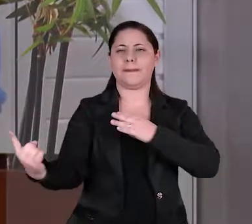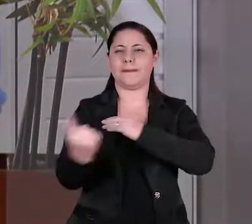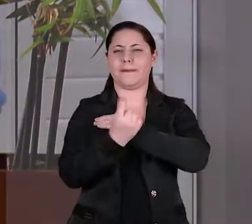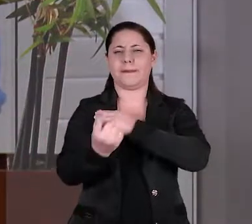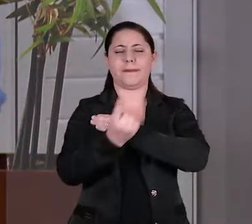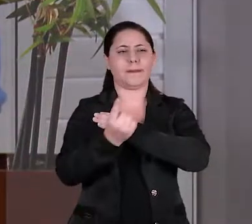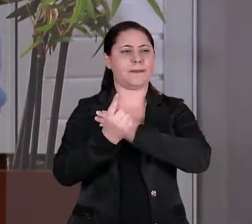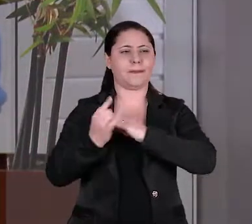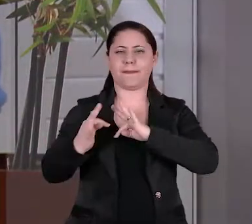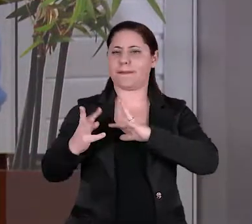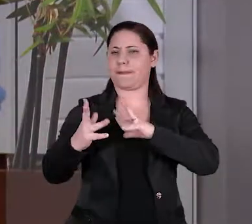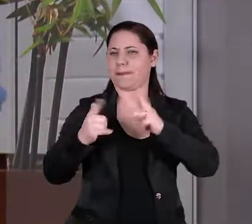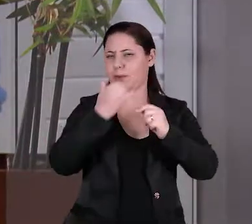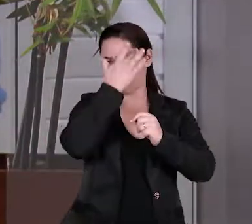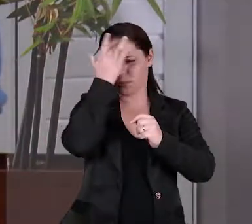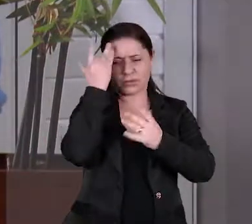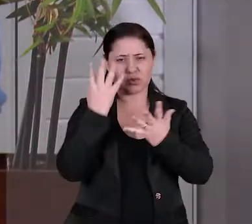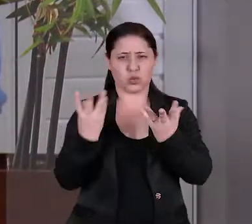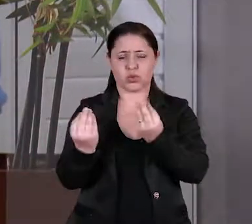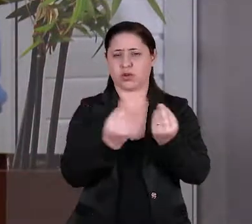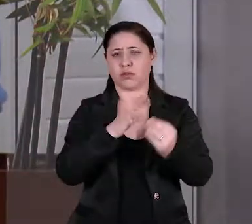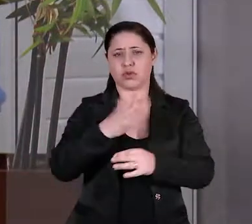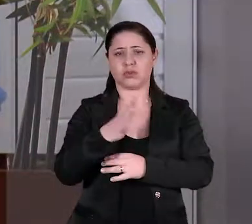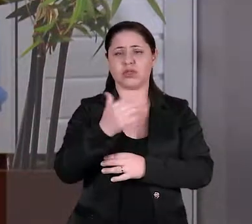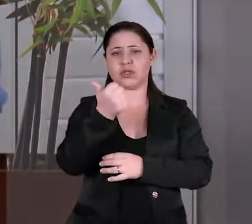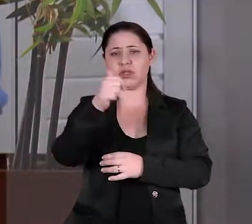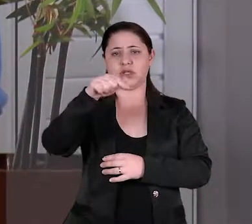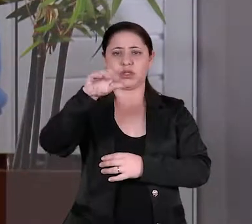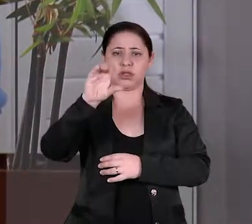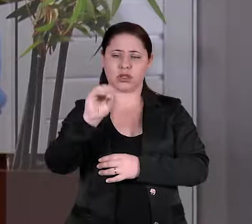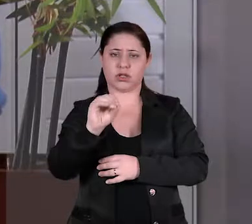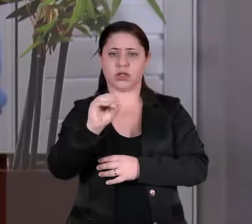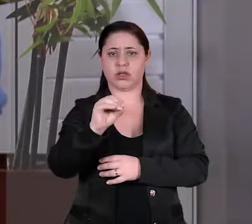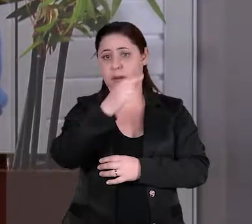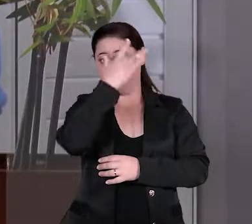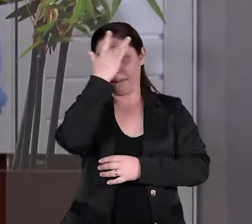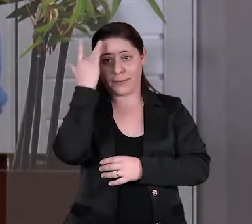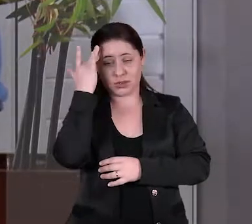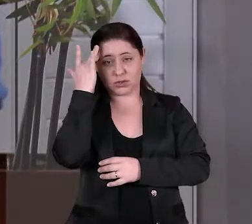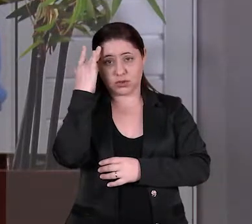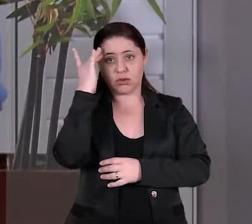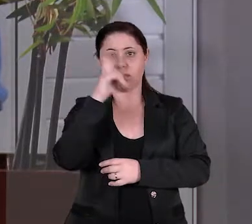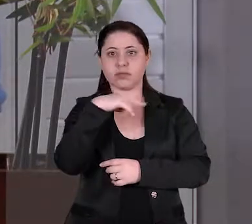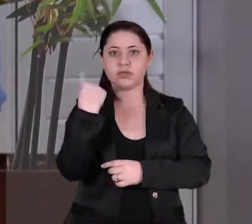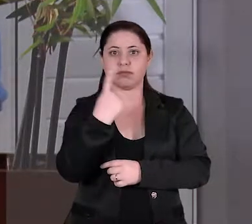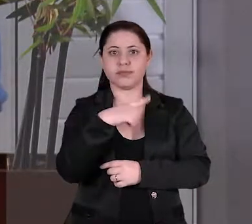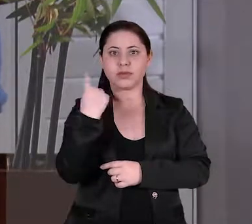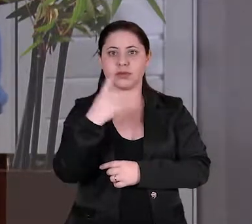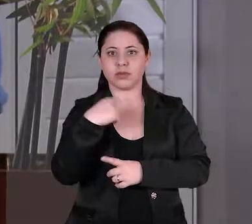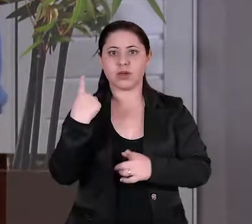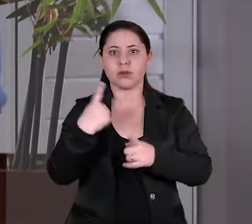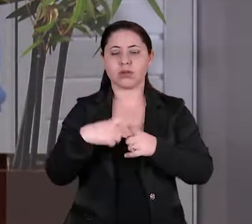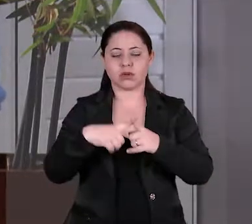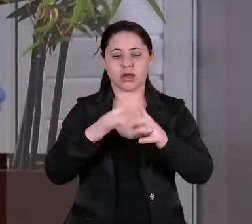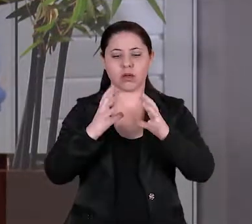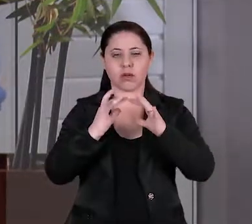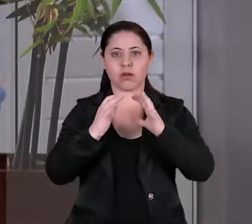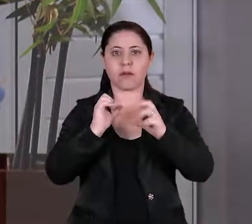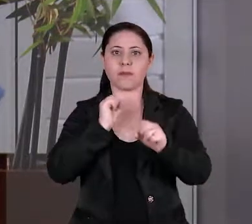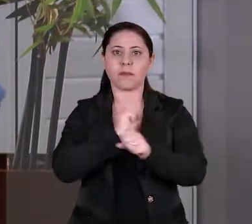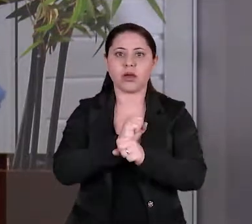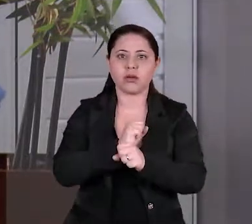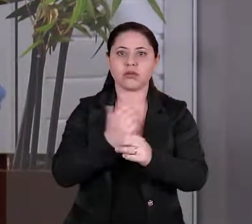de pacientes com uma gravidade maior. Então, o ano passado foram em torno de 170 pessoas que vieram a falecer por